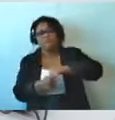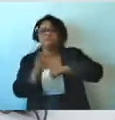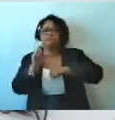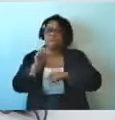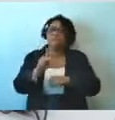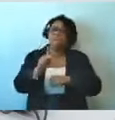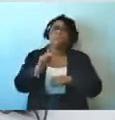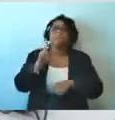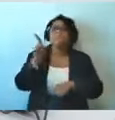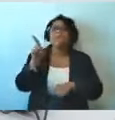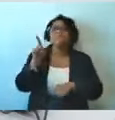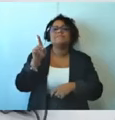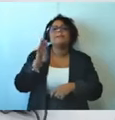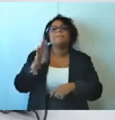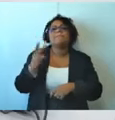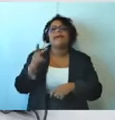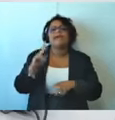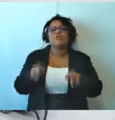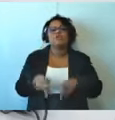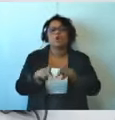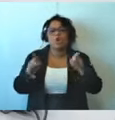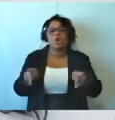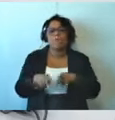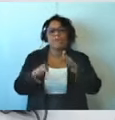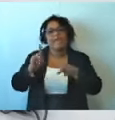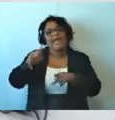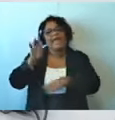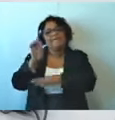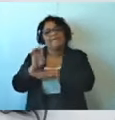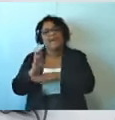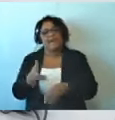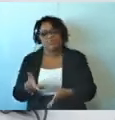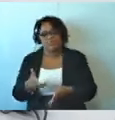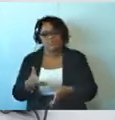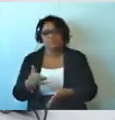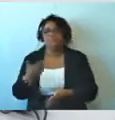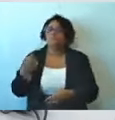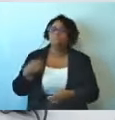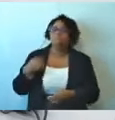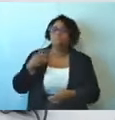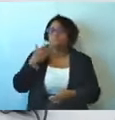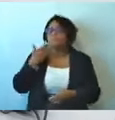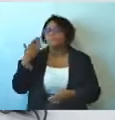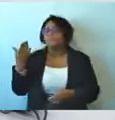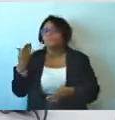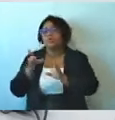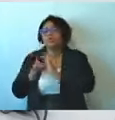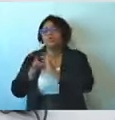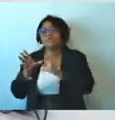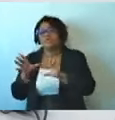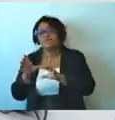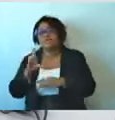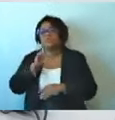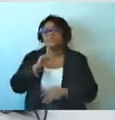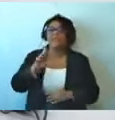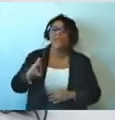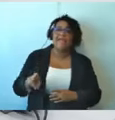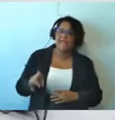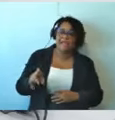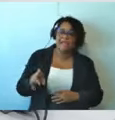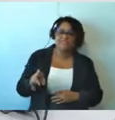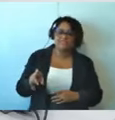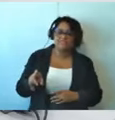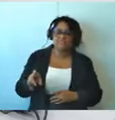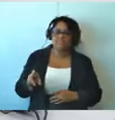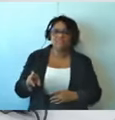Belvedere, é estadual. Teríamos que pedir autorização ao DR, mas assim, ali realmente é